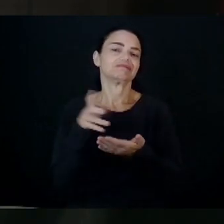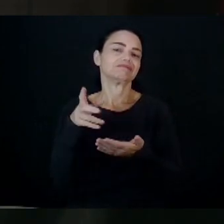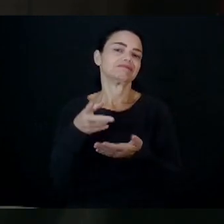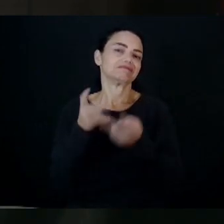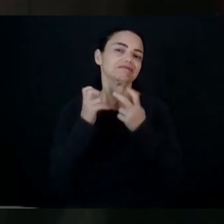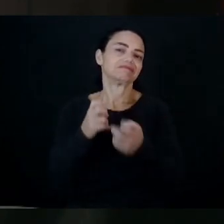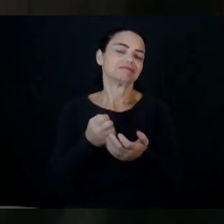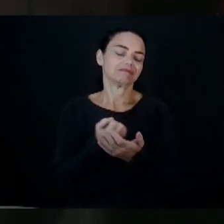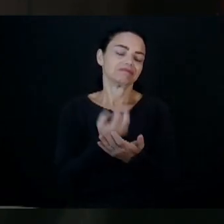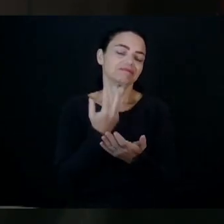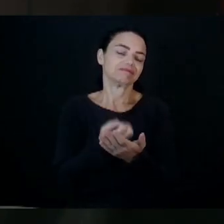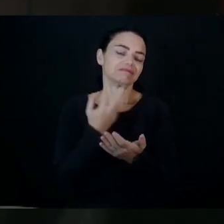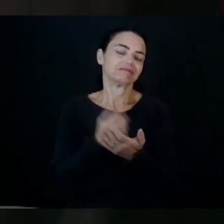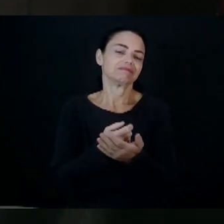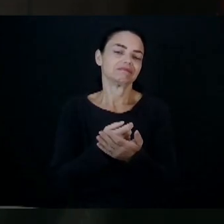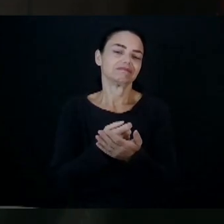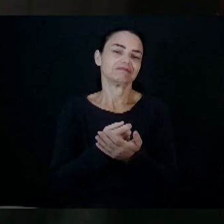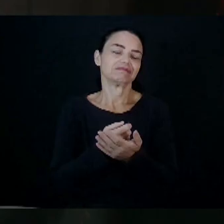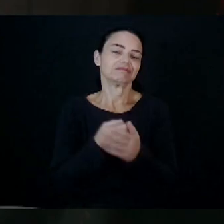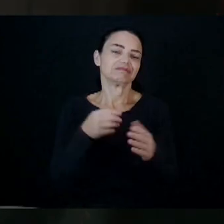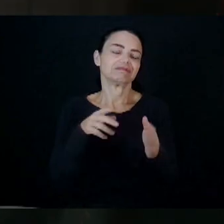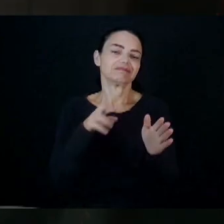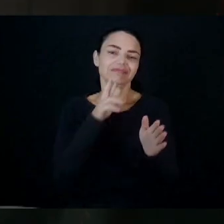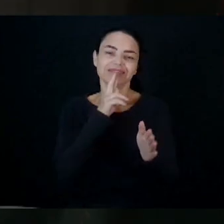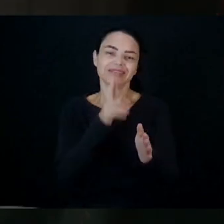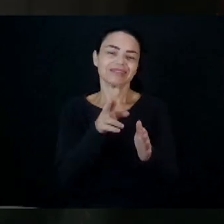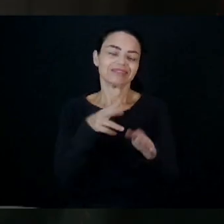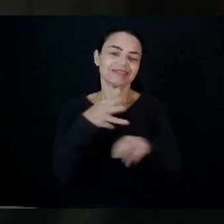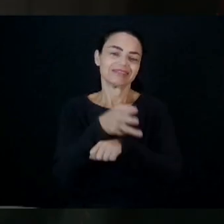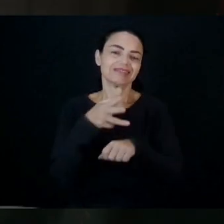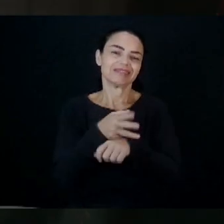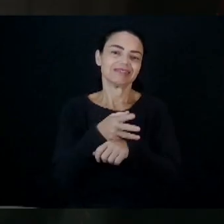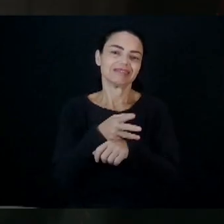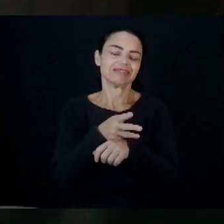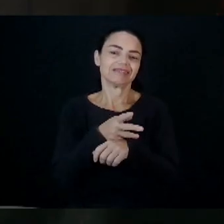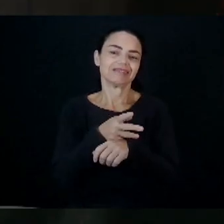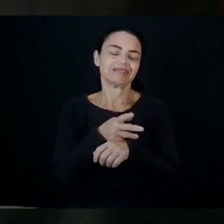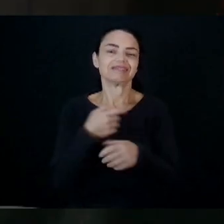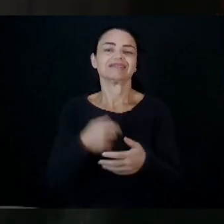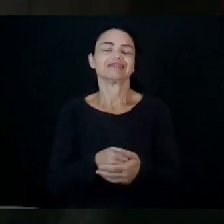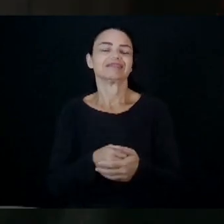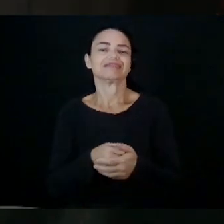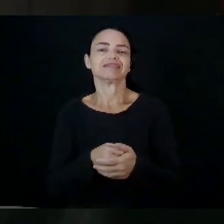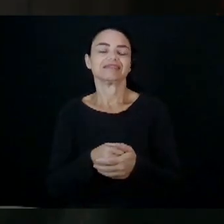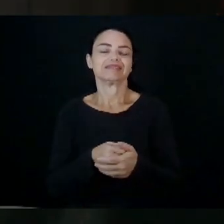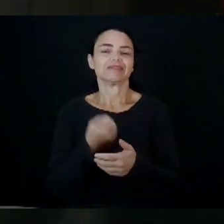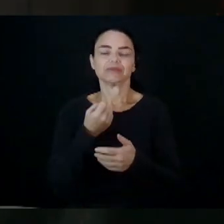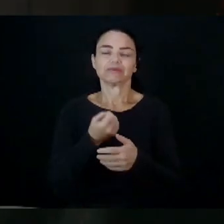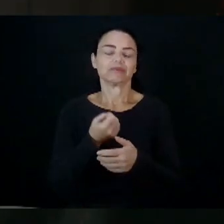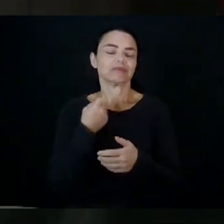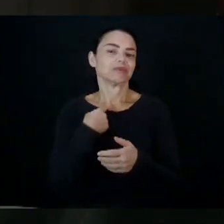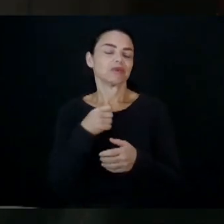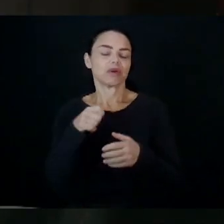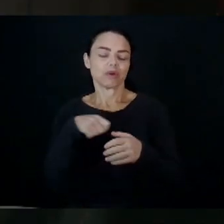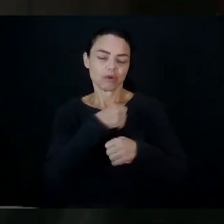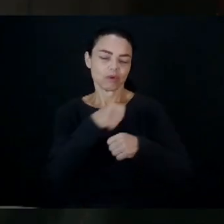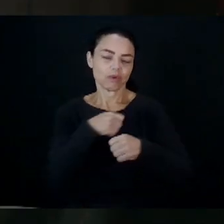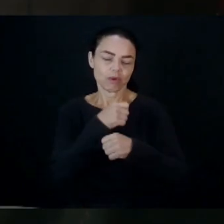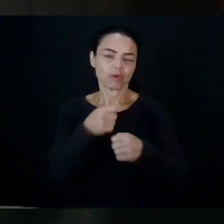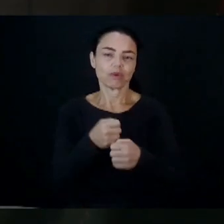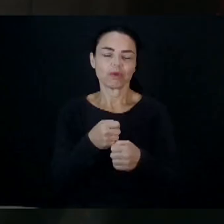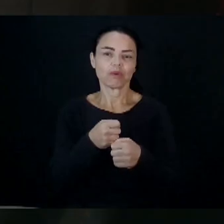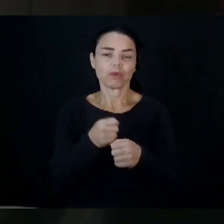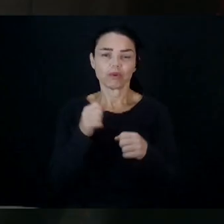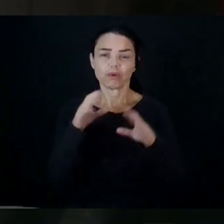jantar. Cansei. No fim do dia estou exausta e não lembro de nada direito. Minha nossa, fazer tudo ao mesmo